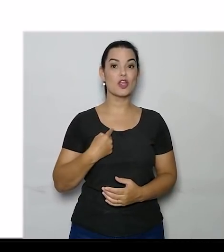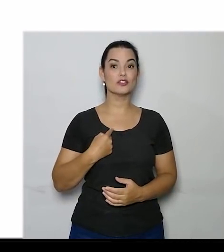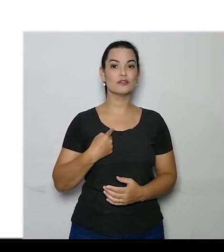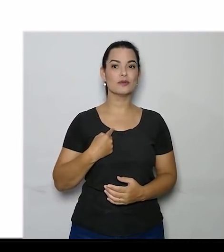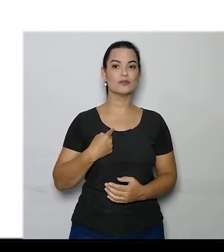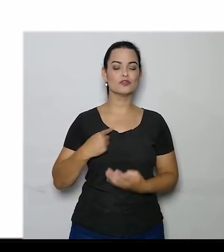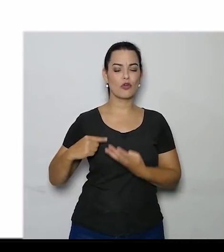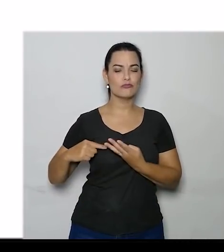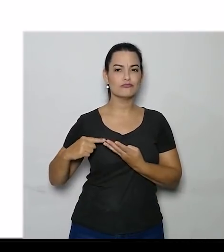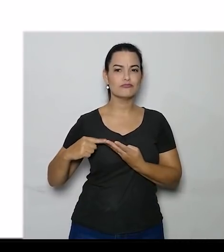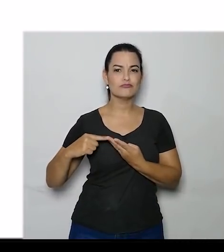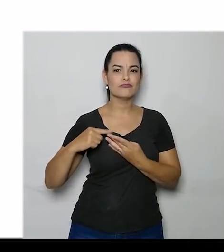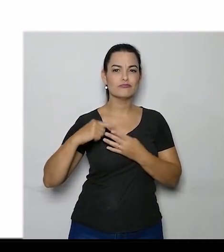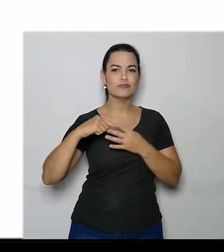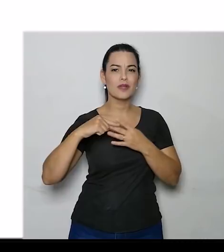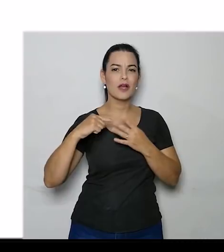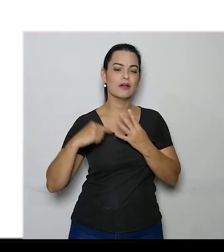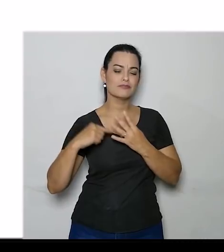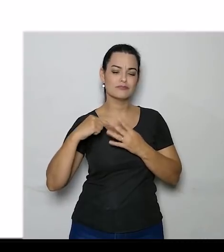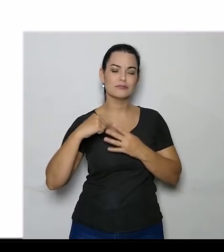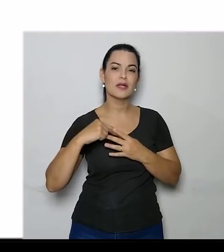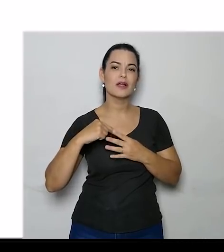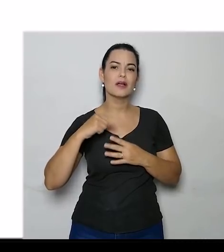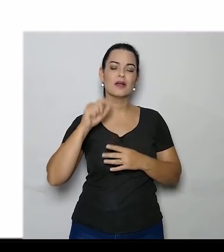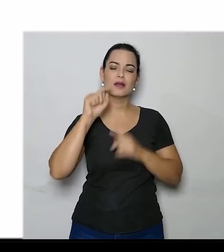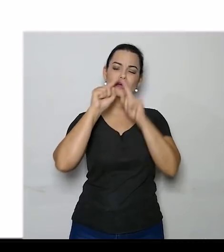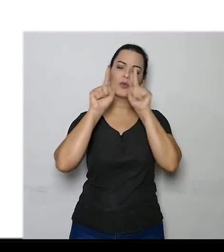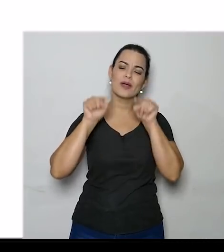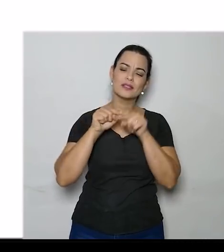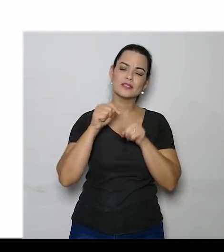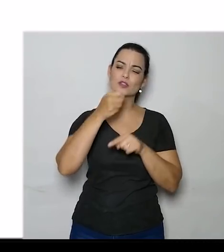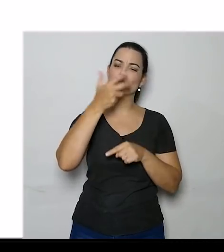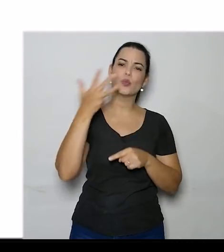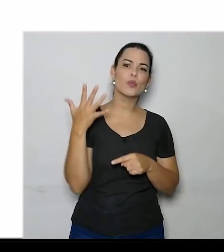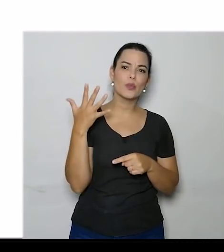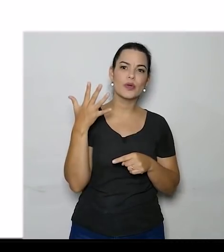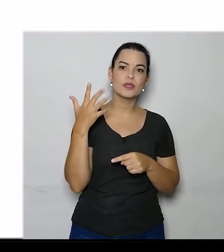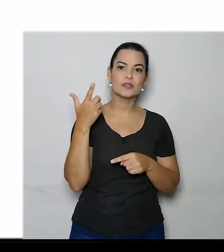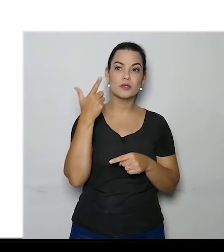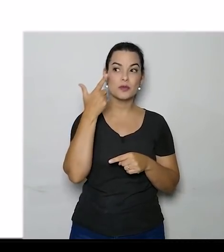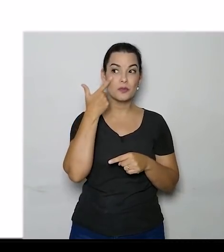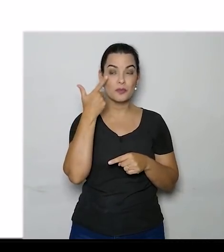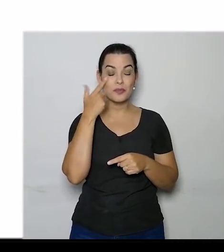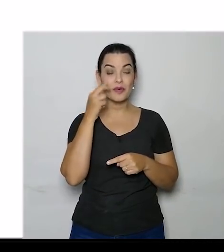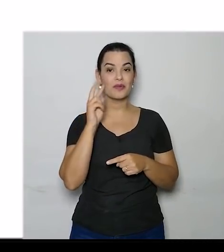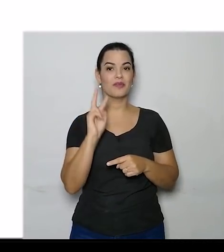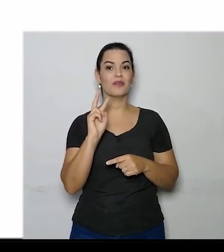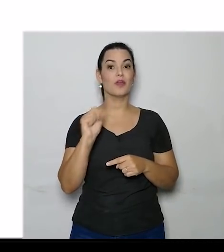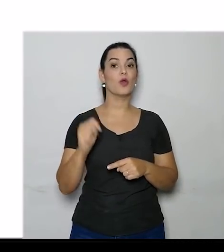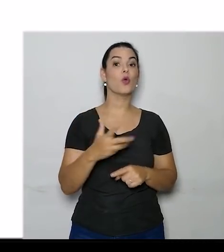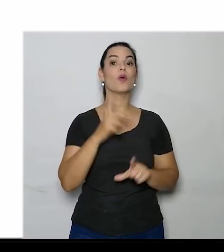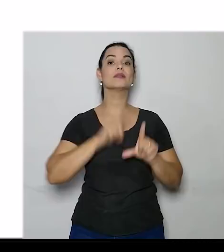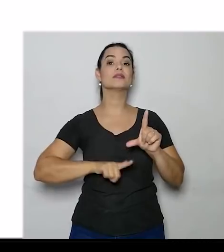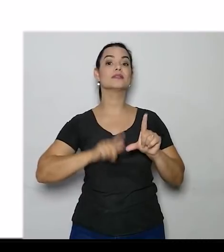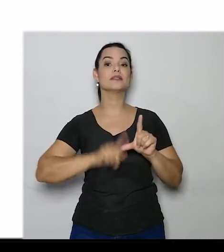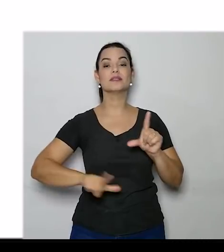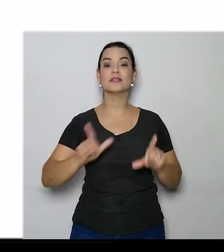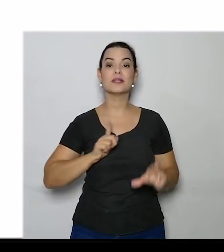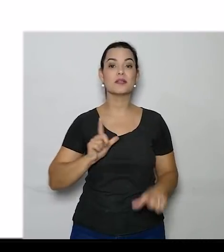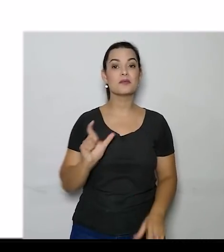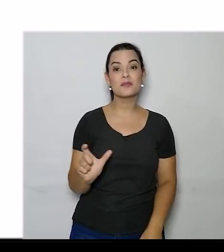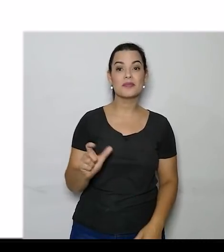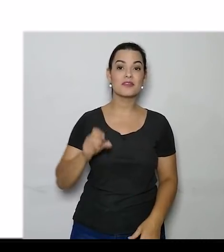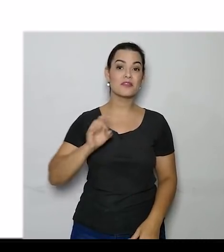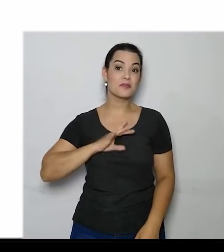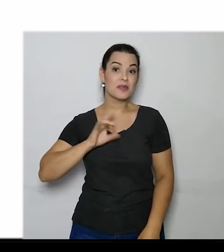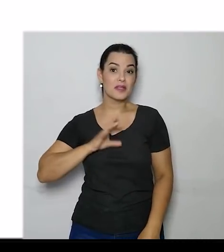os quadradinhos para identificar quantas letras tem a palavra medo. Então, põe o dedo na tela e conte